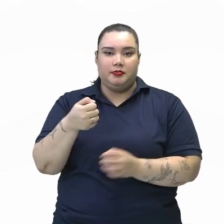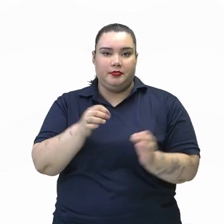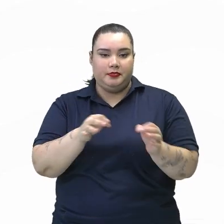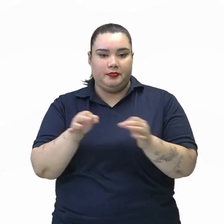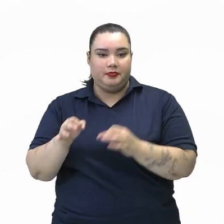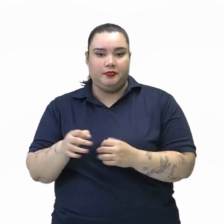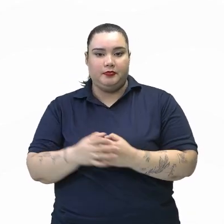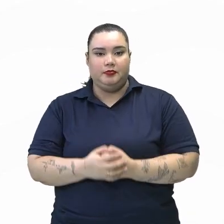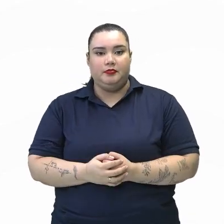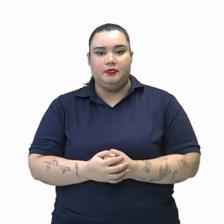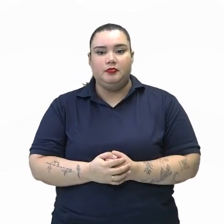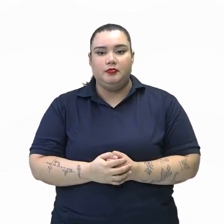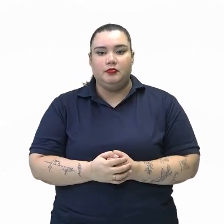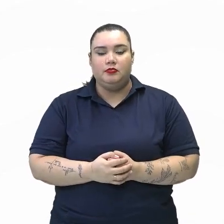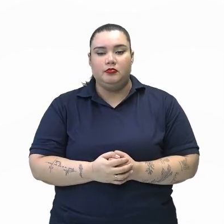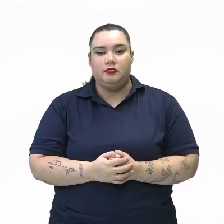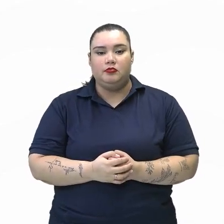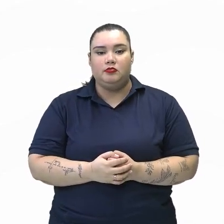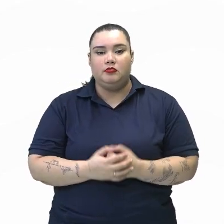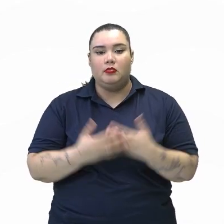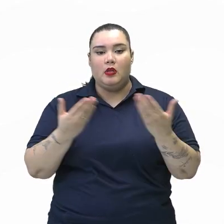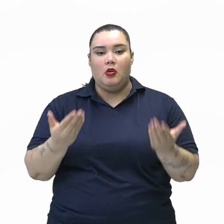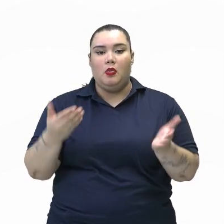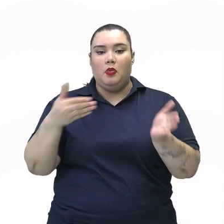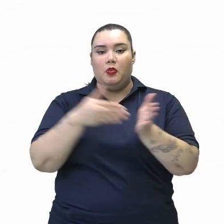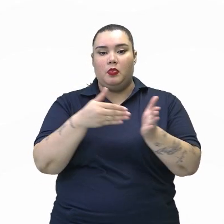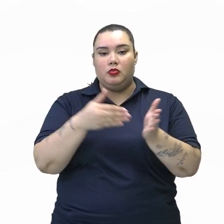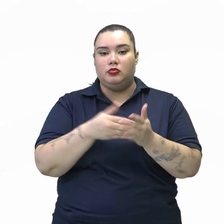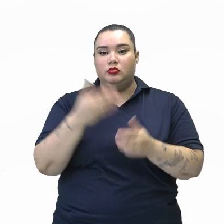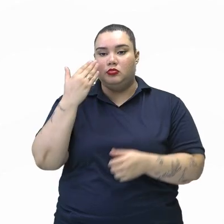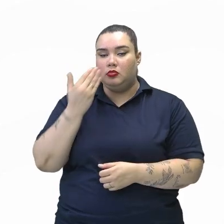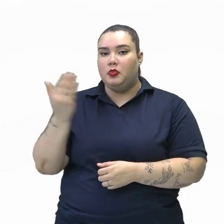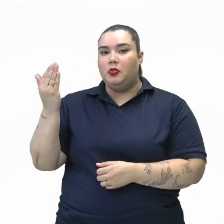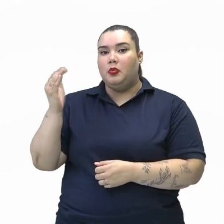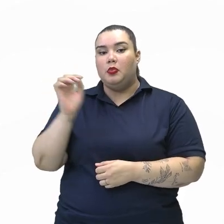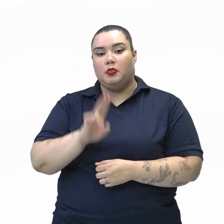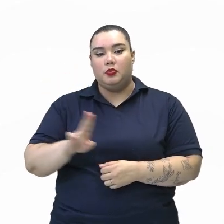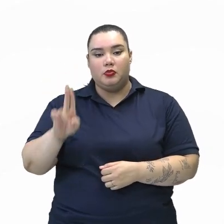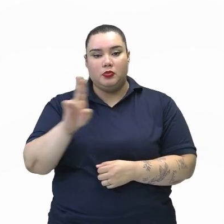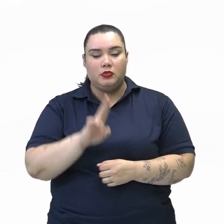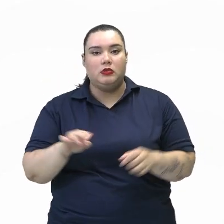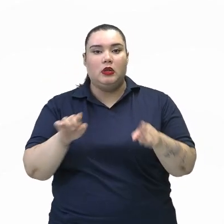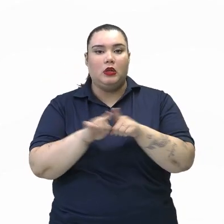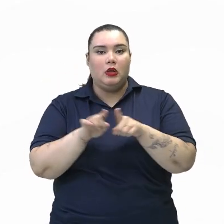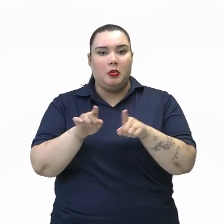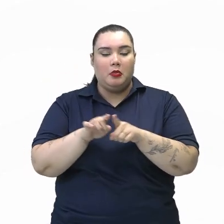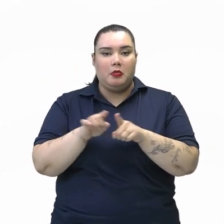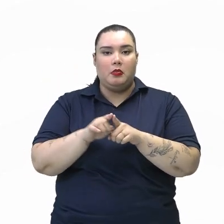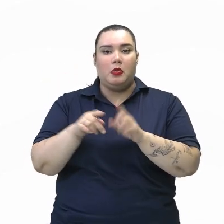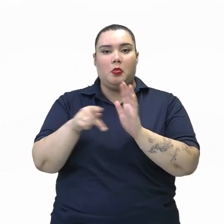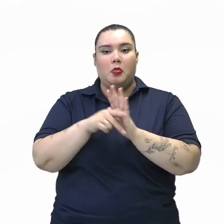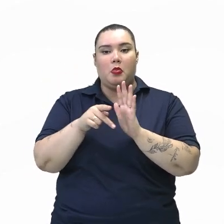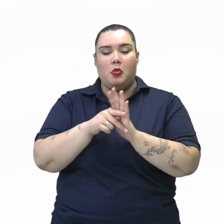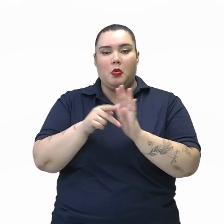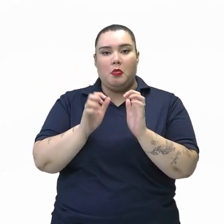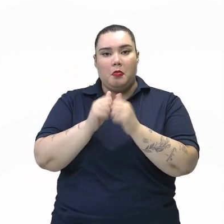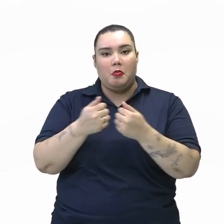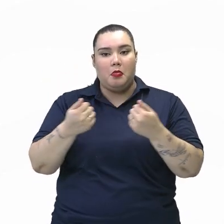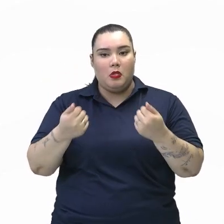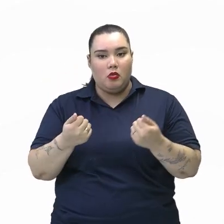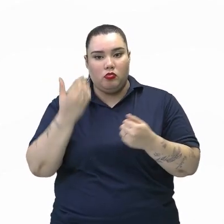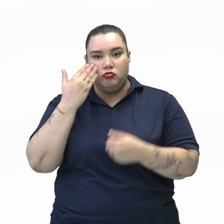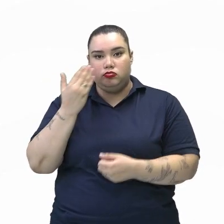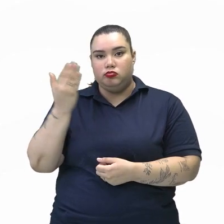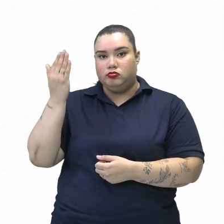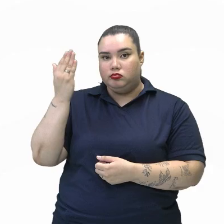por exemplo. Então, este último, ele também é utilizado na fabricação de cerveja. O que nós estamos vendo